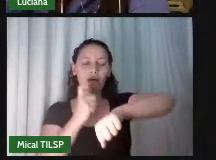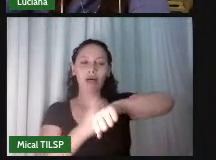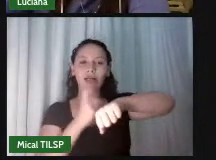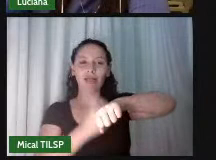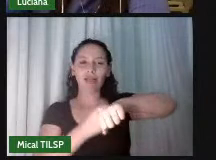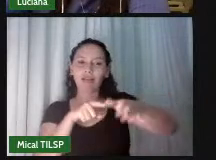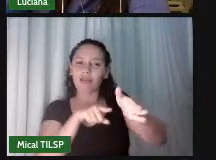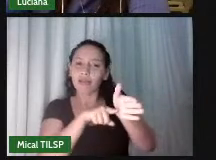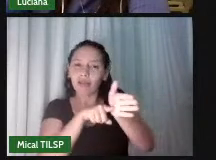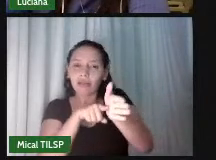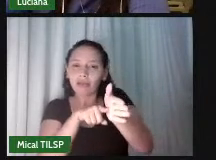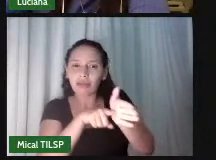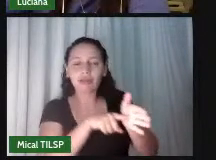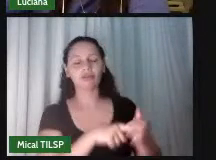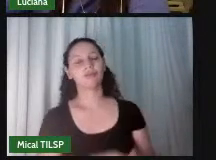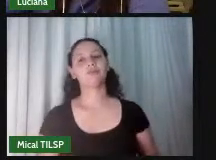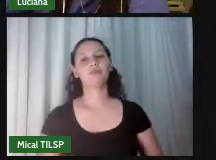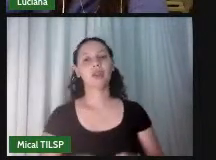identificação, seja ela...